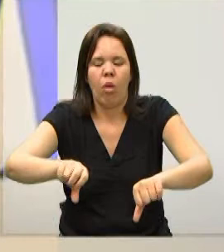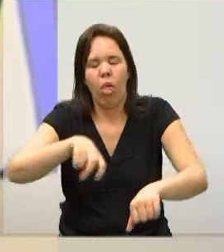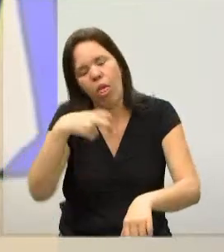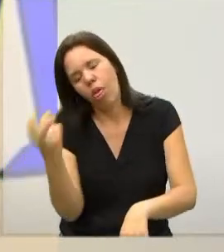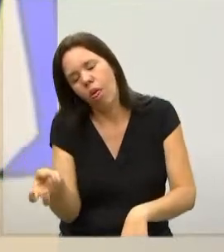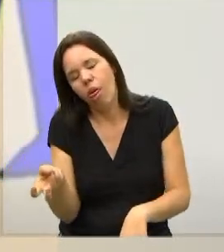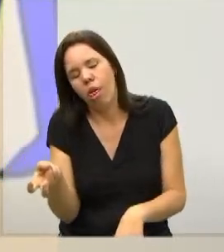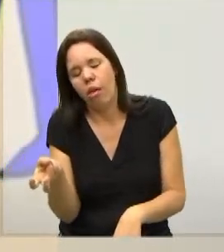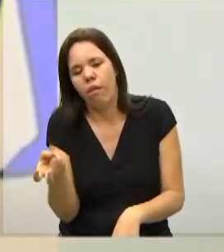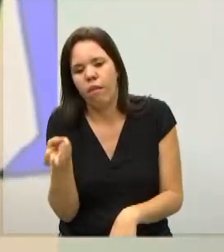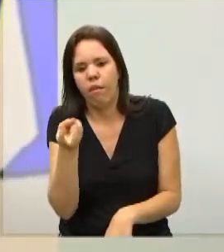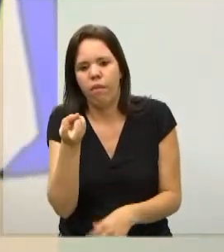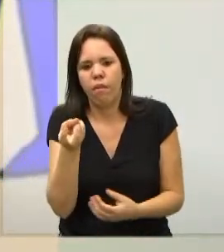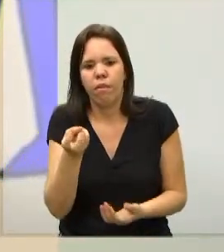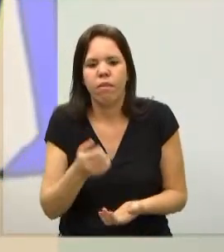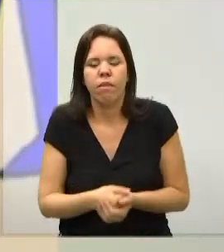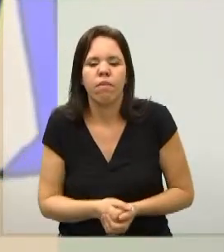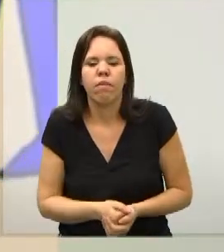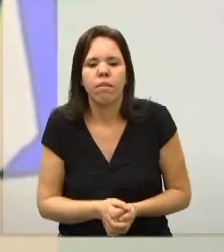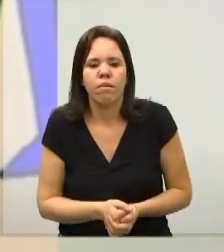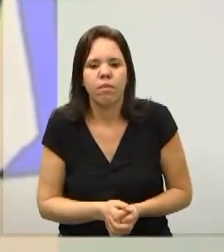desmaiou.